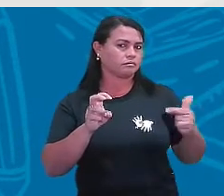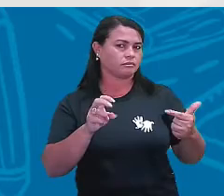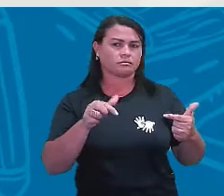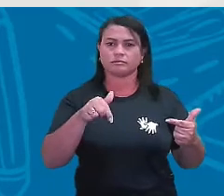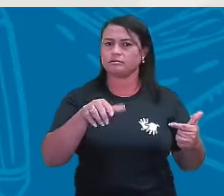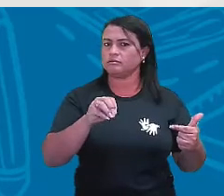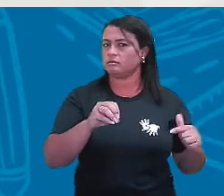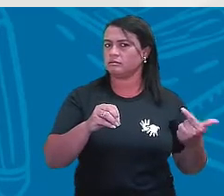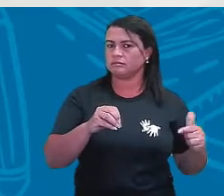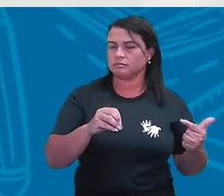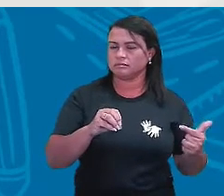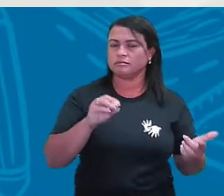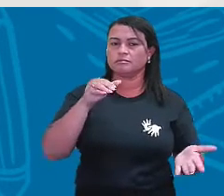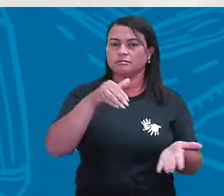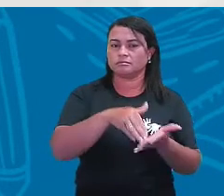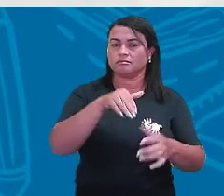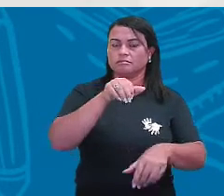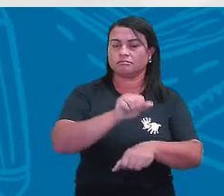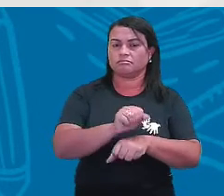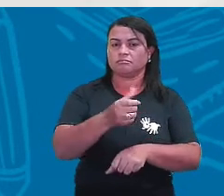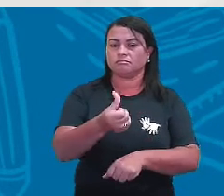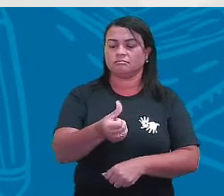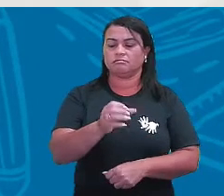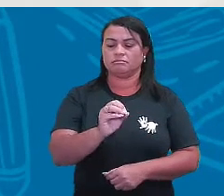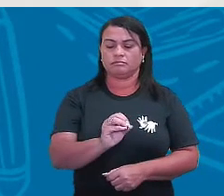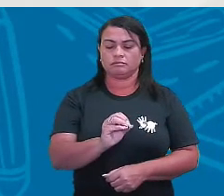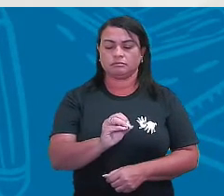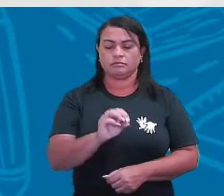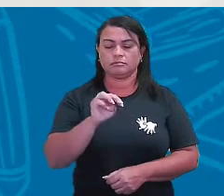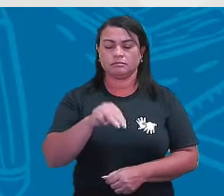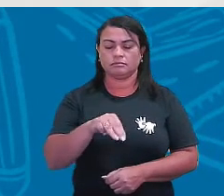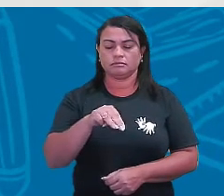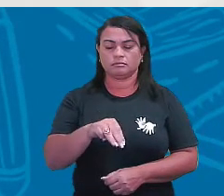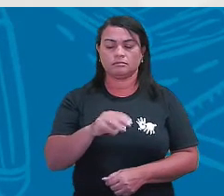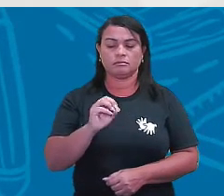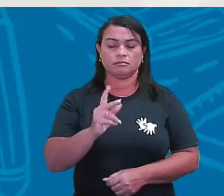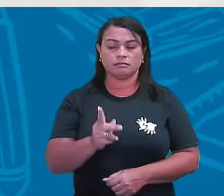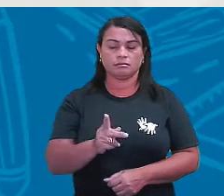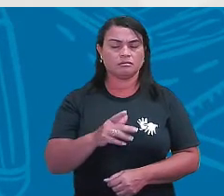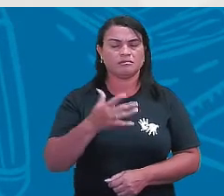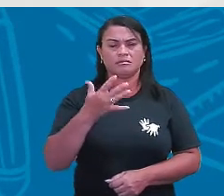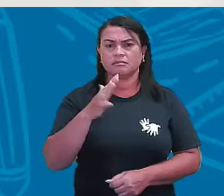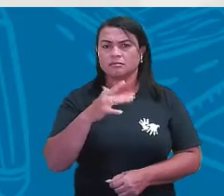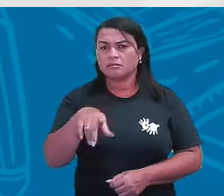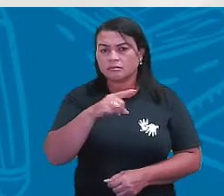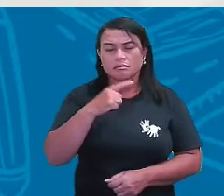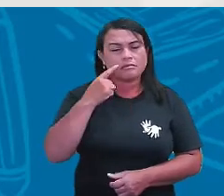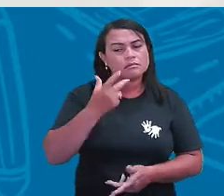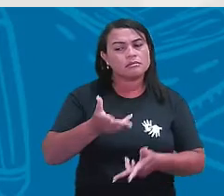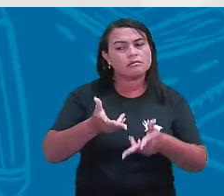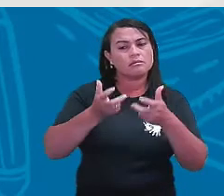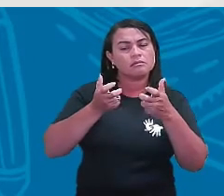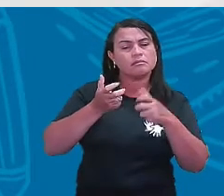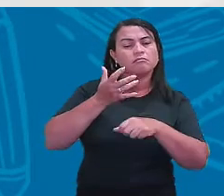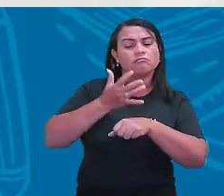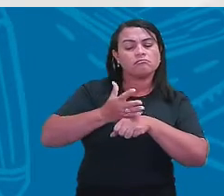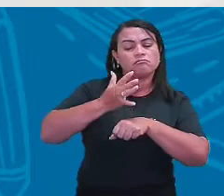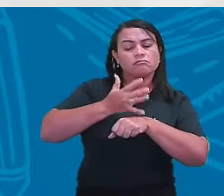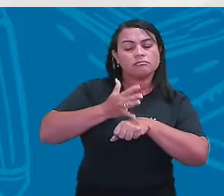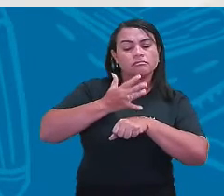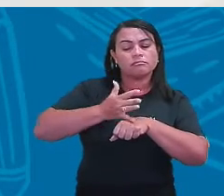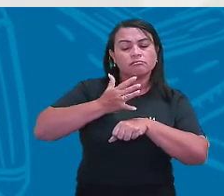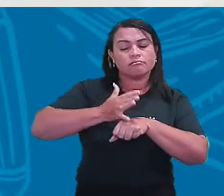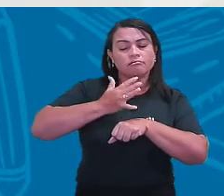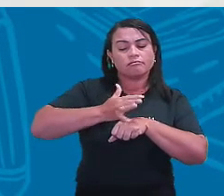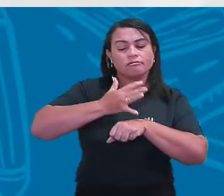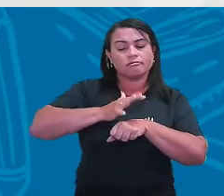nem 70, porque ele vai parar no 60. Tá bom? Então, aí é mais uma vez a questão de estar praticando e